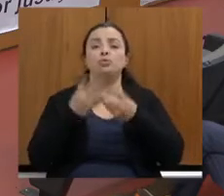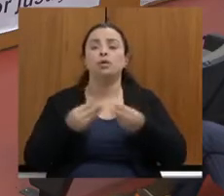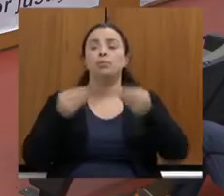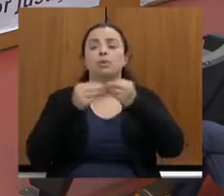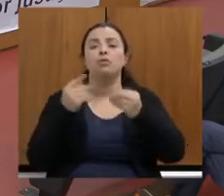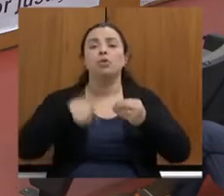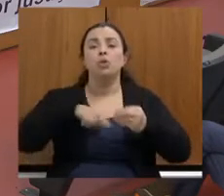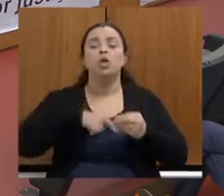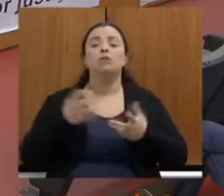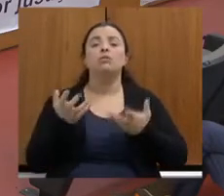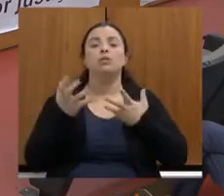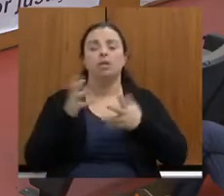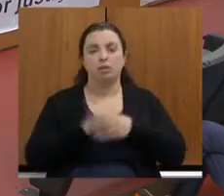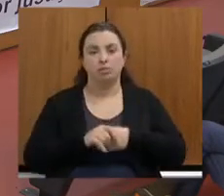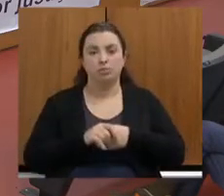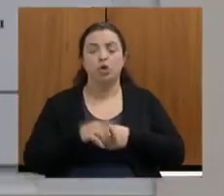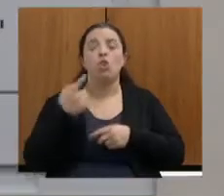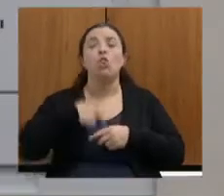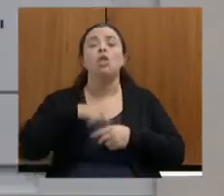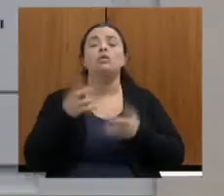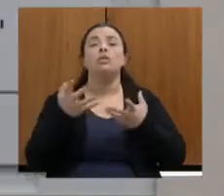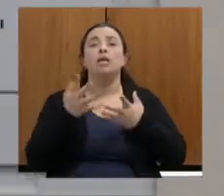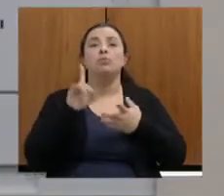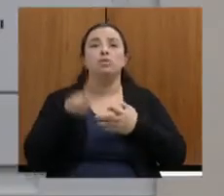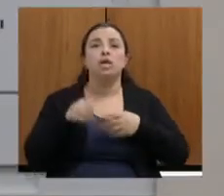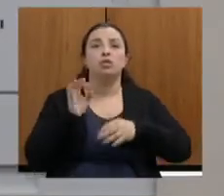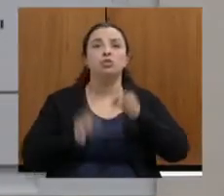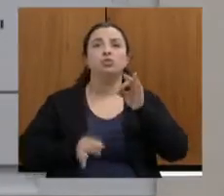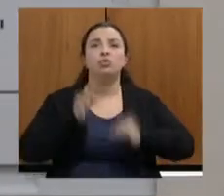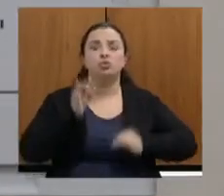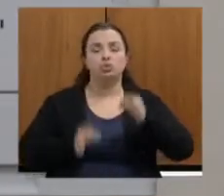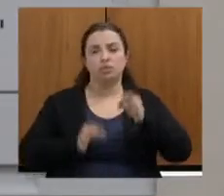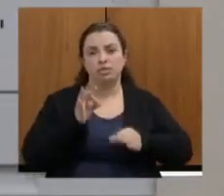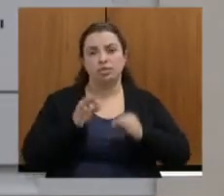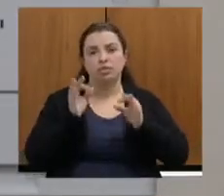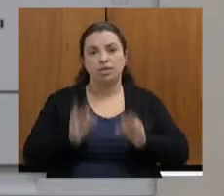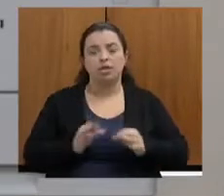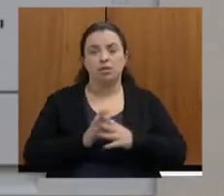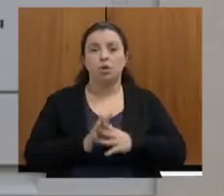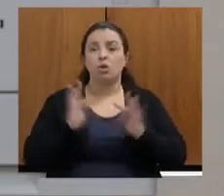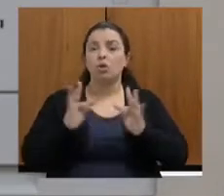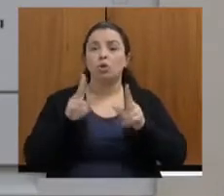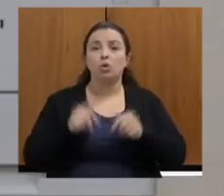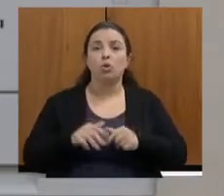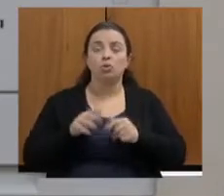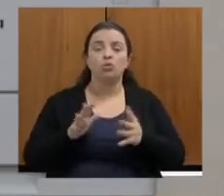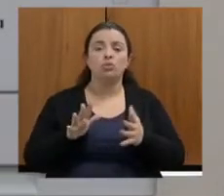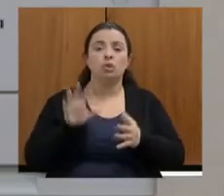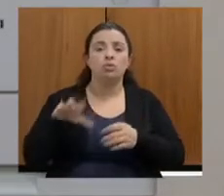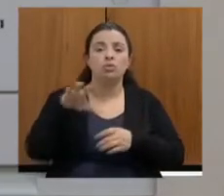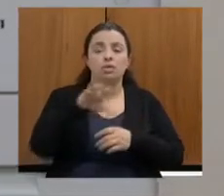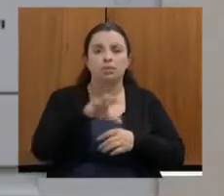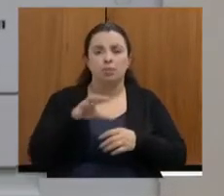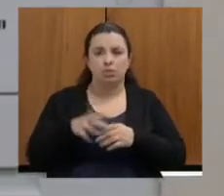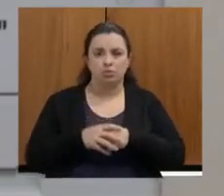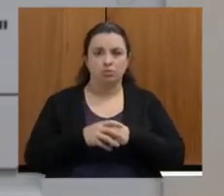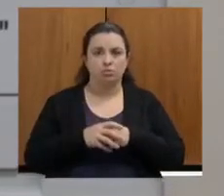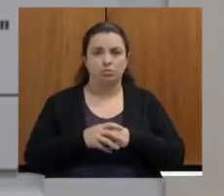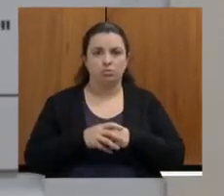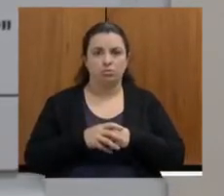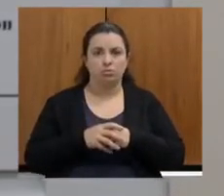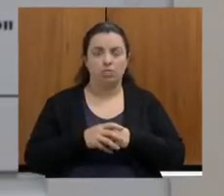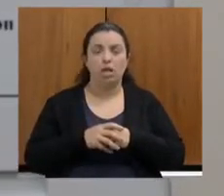reparação que queremos é justiça justiça em todos os segmentos nas indenizações